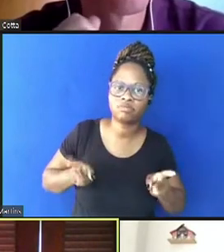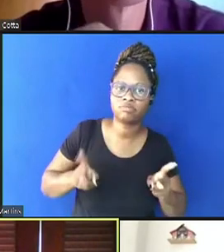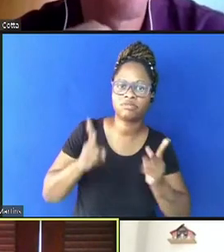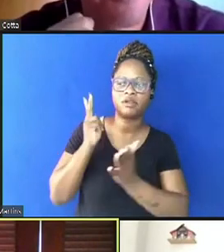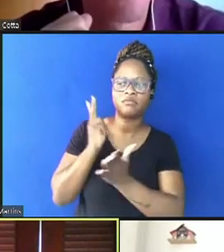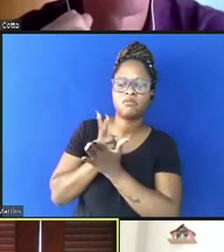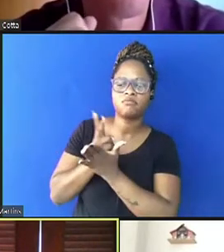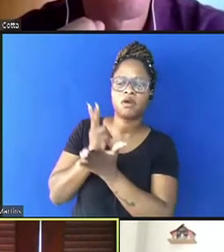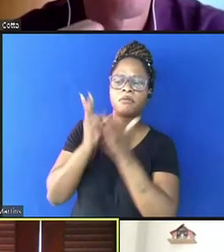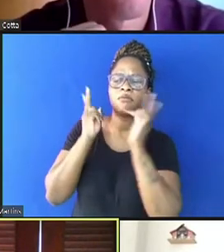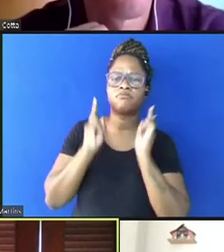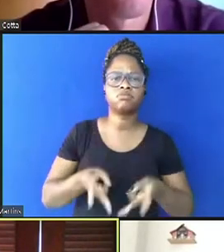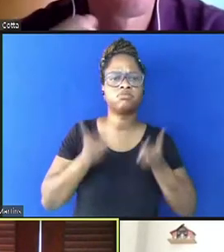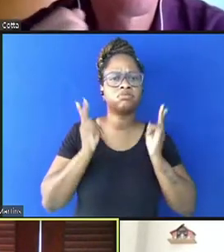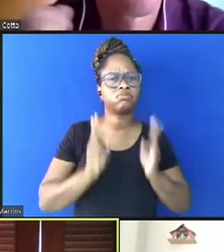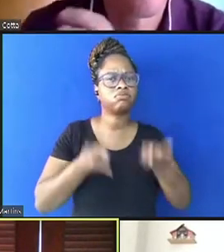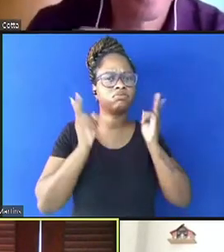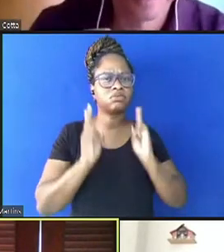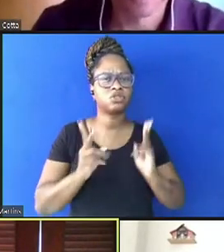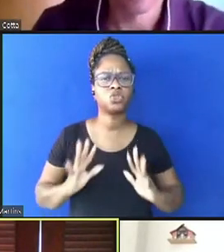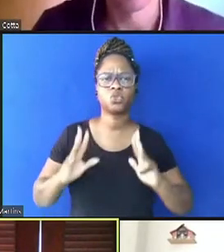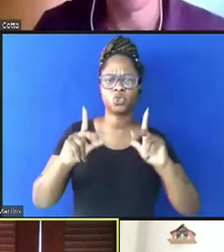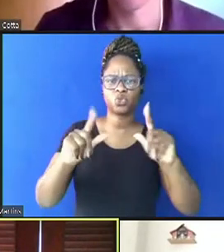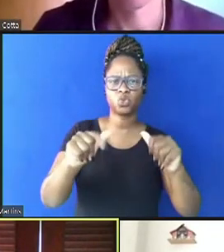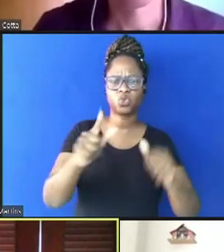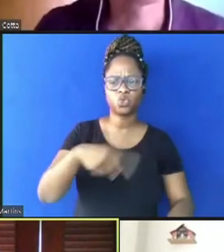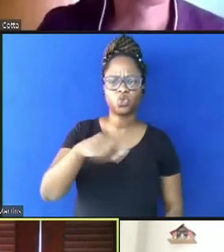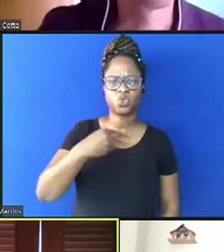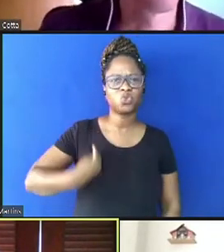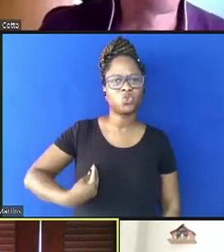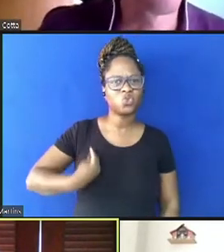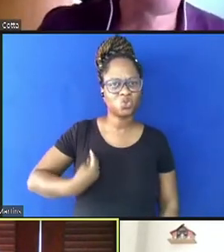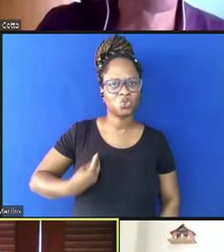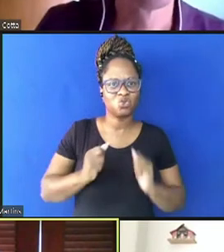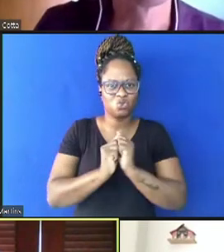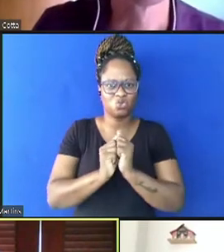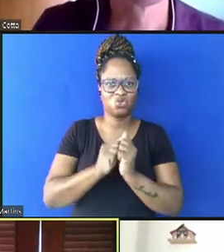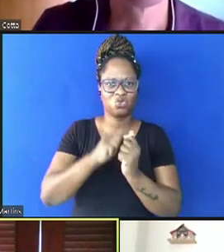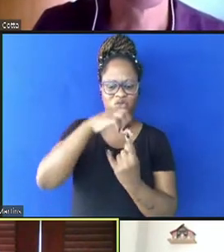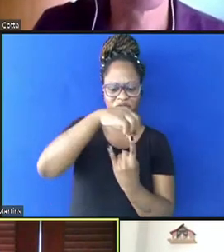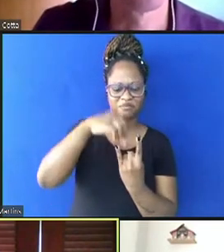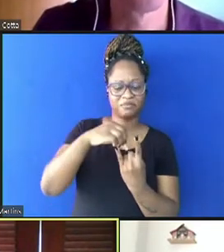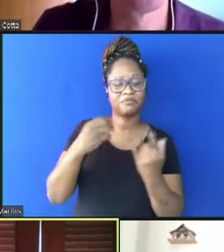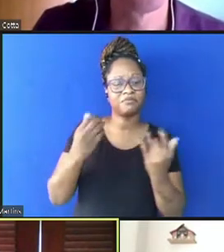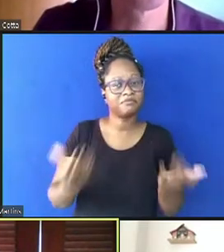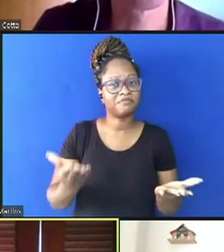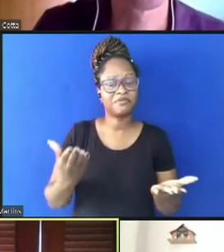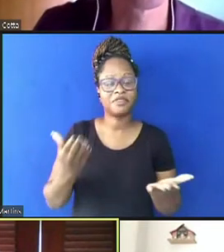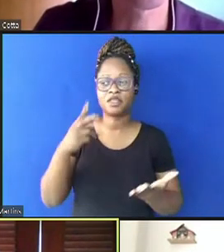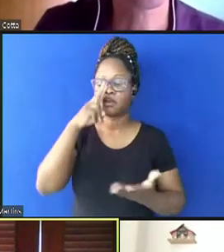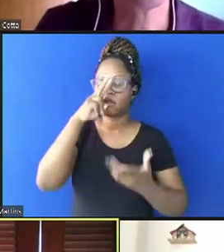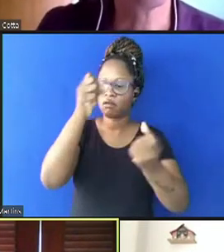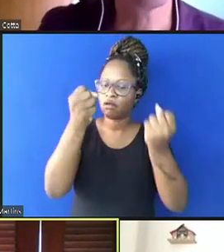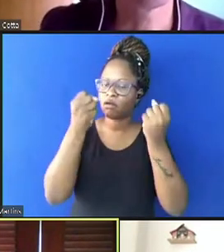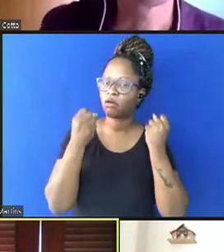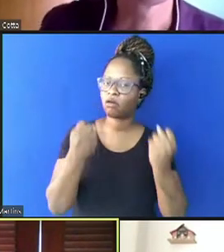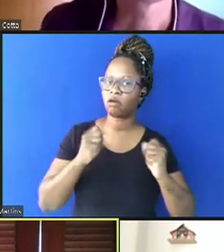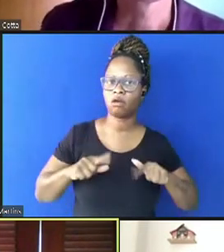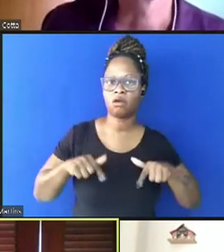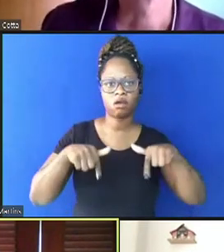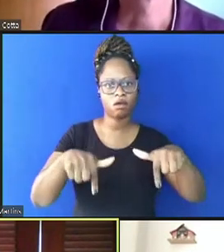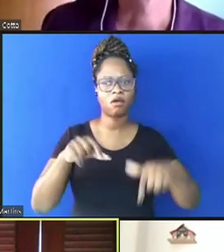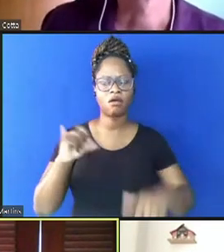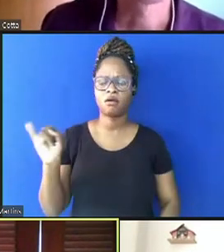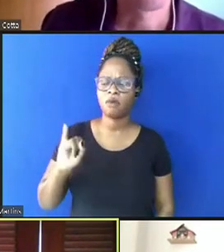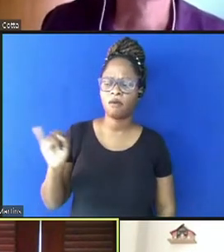e todos os nossos parceiros dentro da Fiocruz, e fortalecer essa atividade tão importante que o